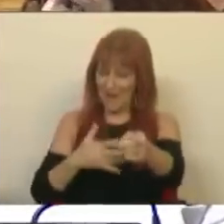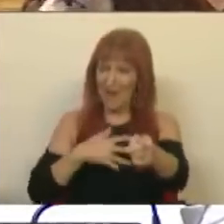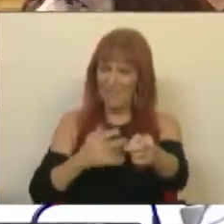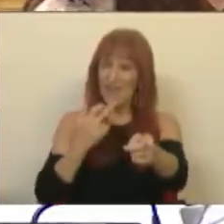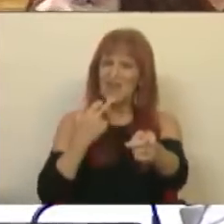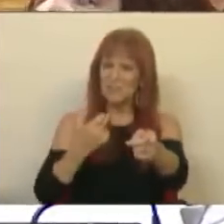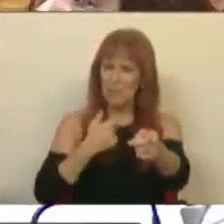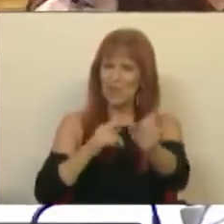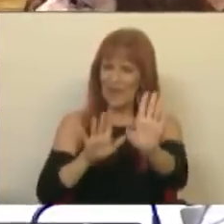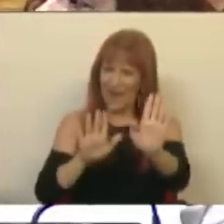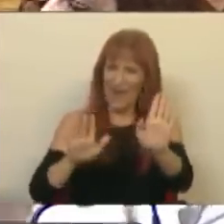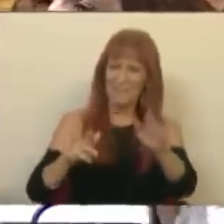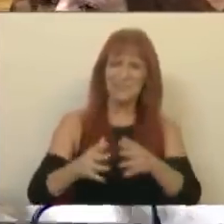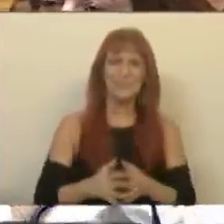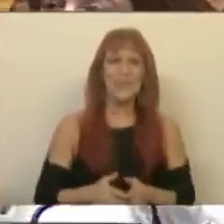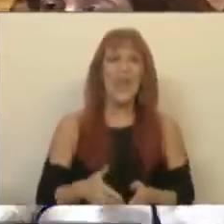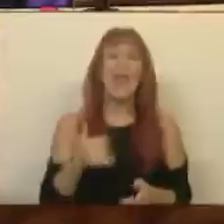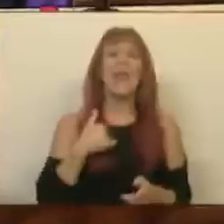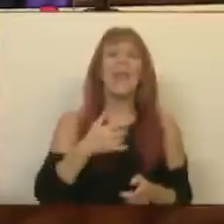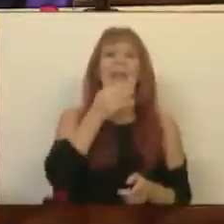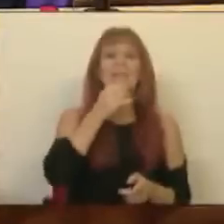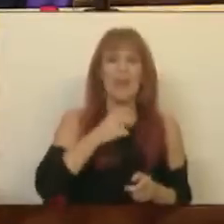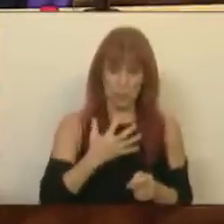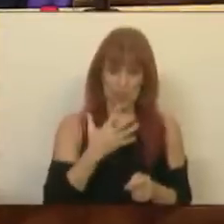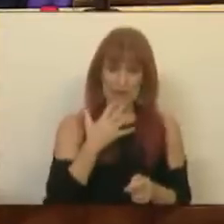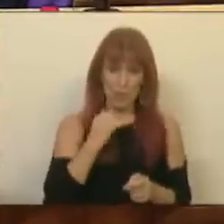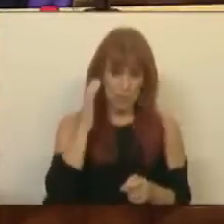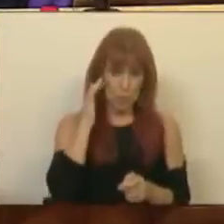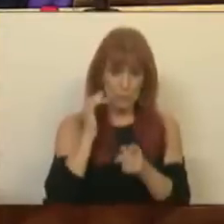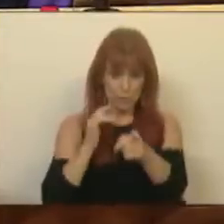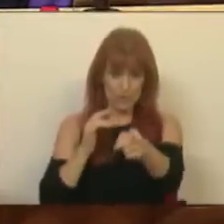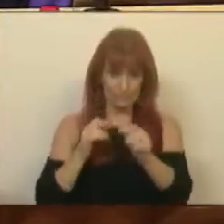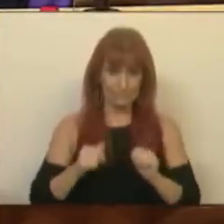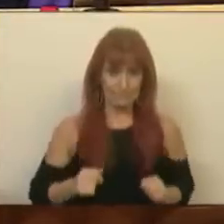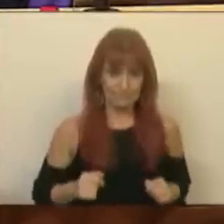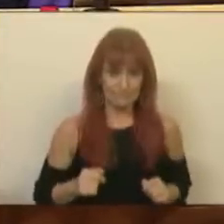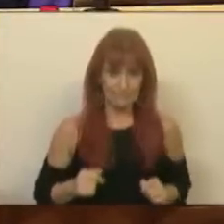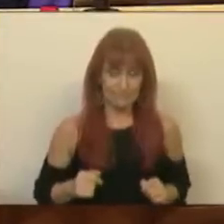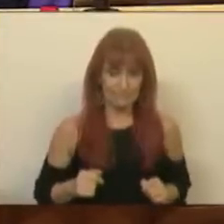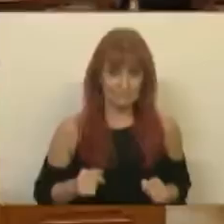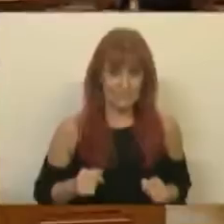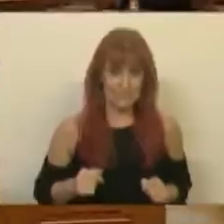é quem quer falar no Rigor dos números